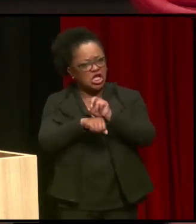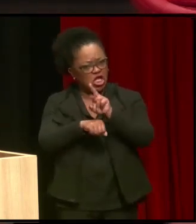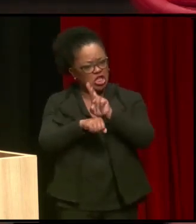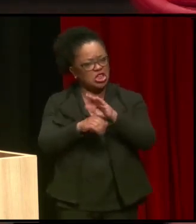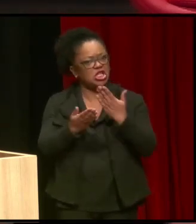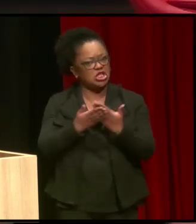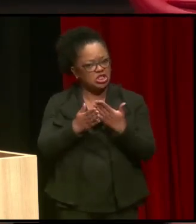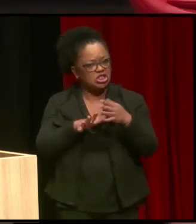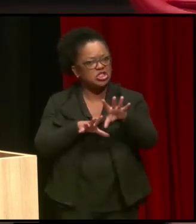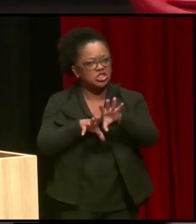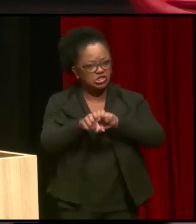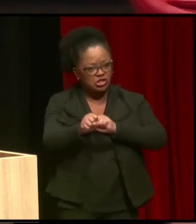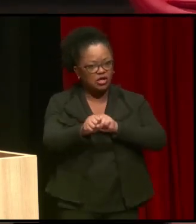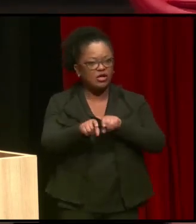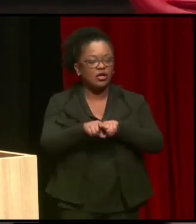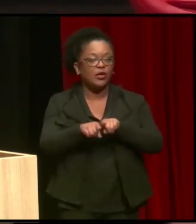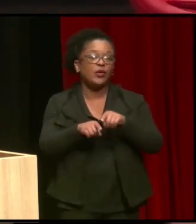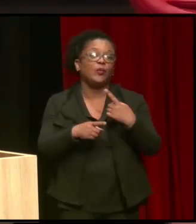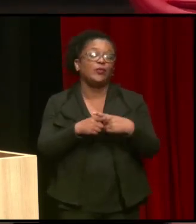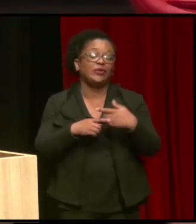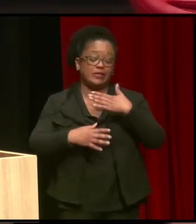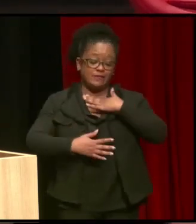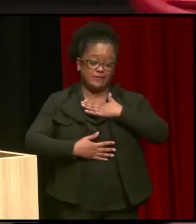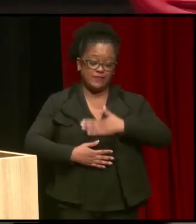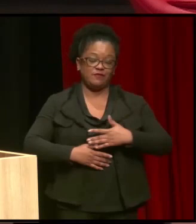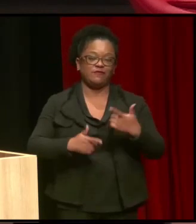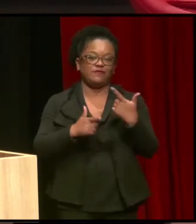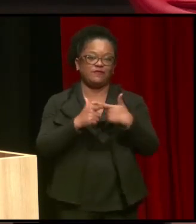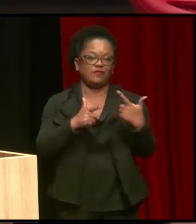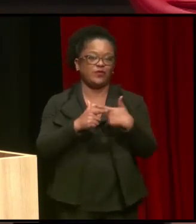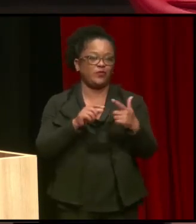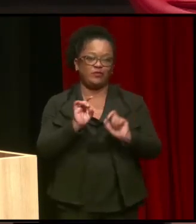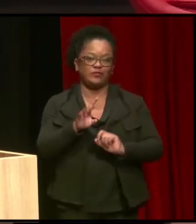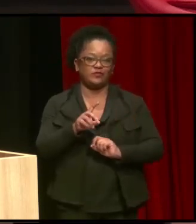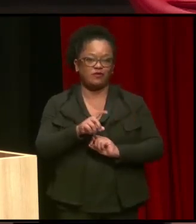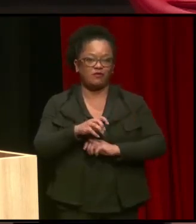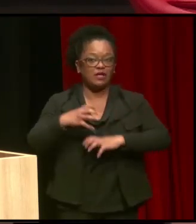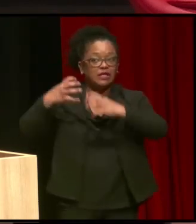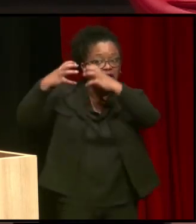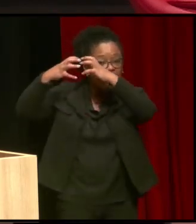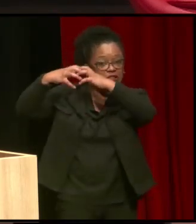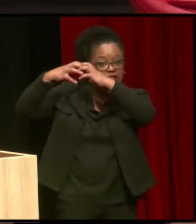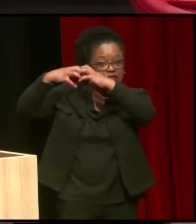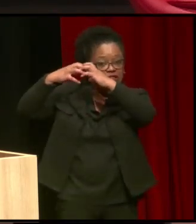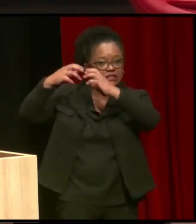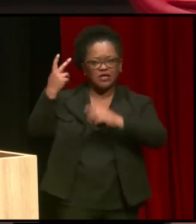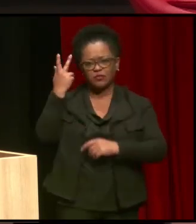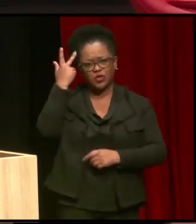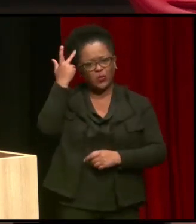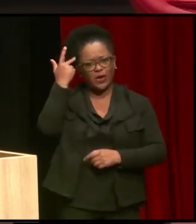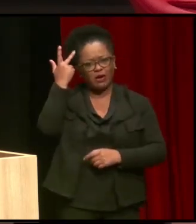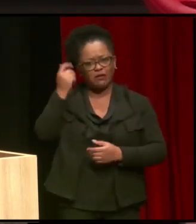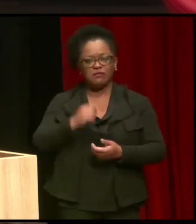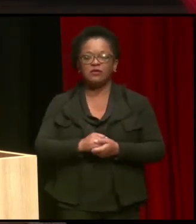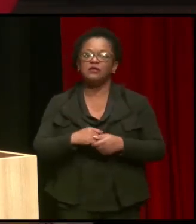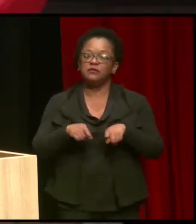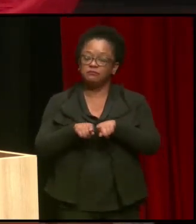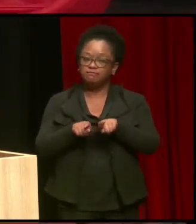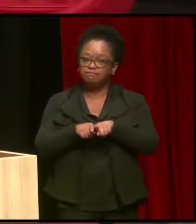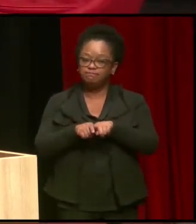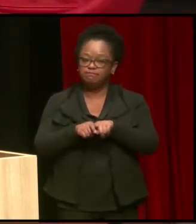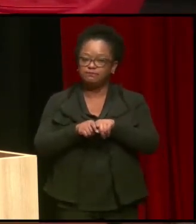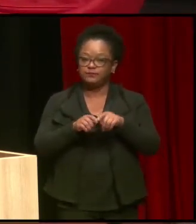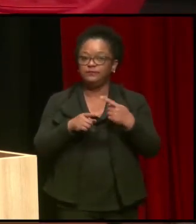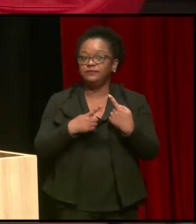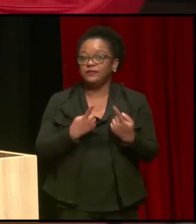físico deles. Mas os caras são normais intelectualmente. Só que o cara não consegue controlar o corpo dele, porque não é ele